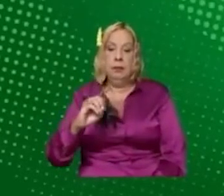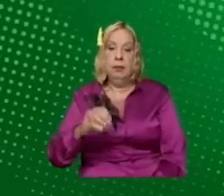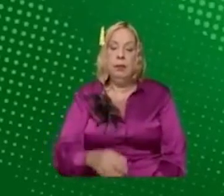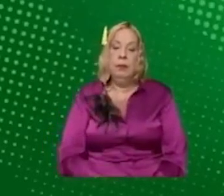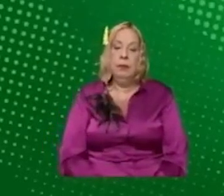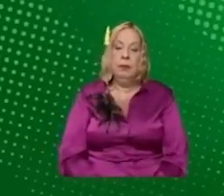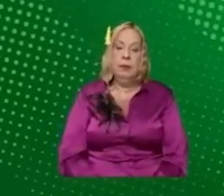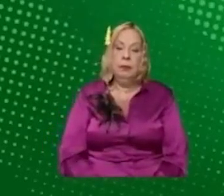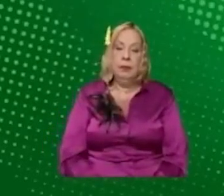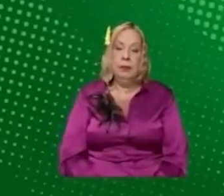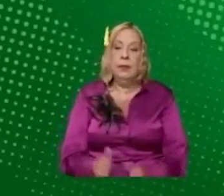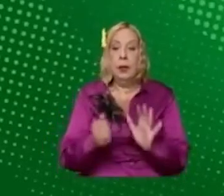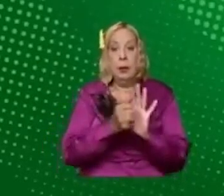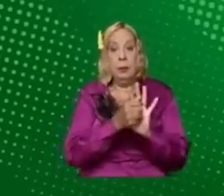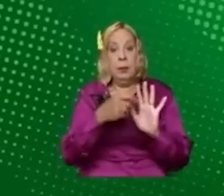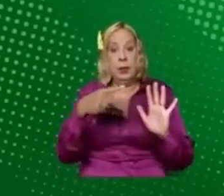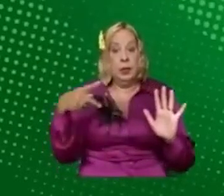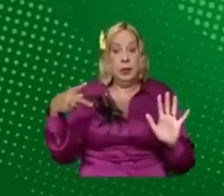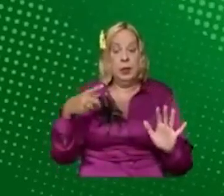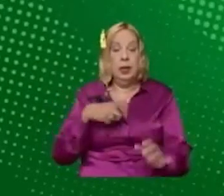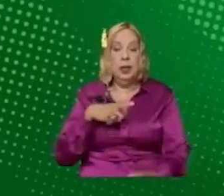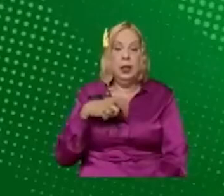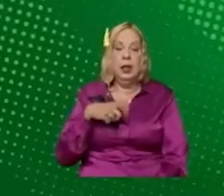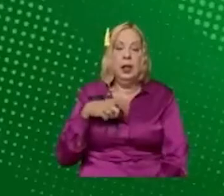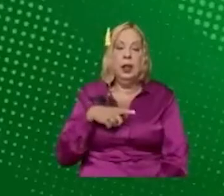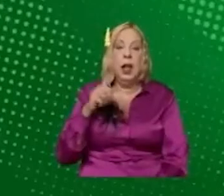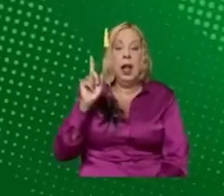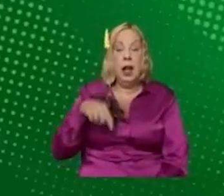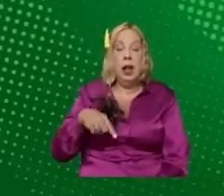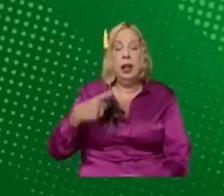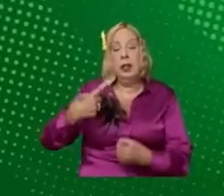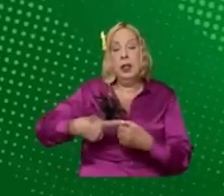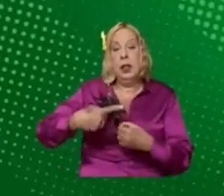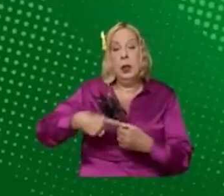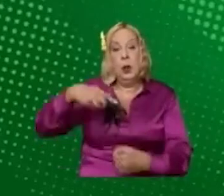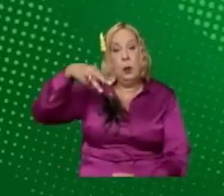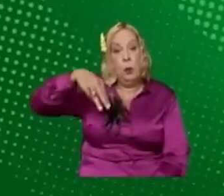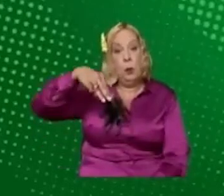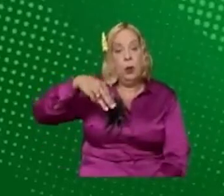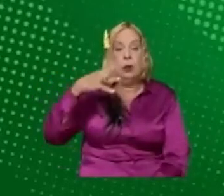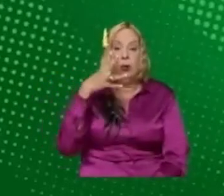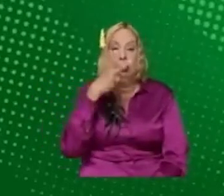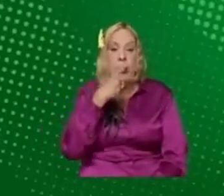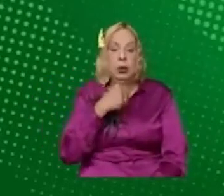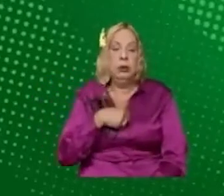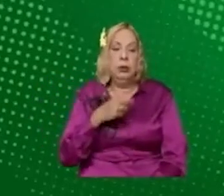732040, pelo aplicativo Lindier em Moita Bonita. Tem aqui o